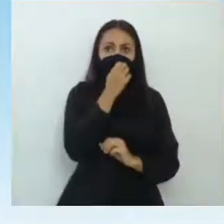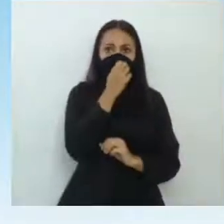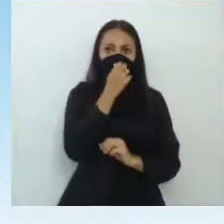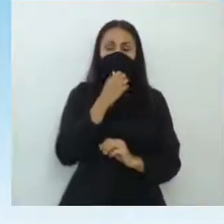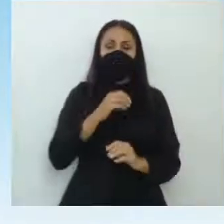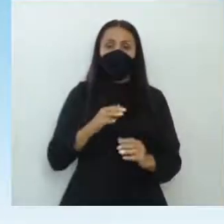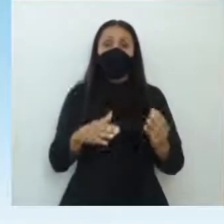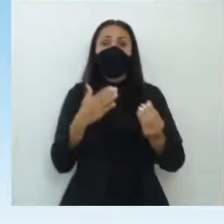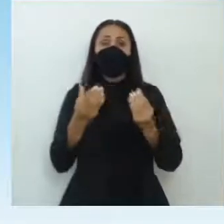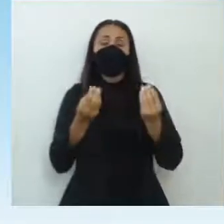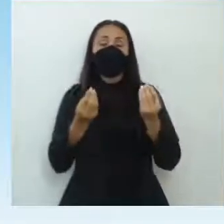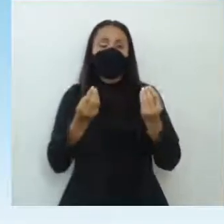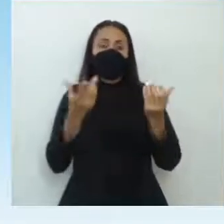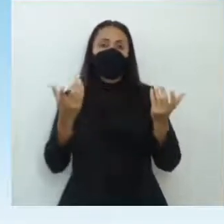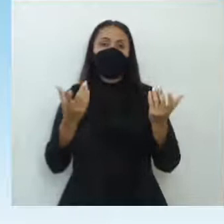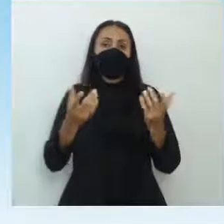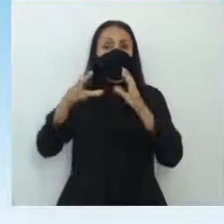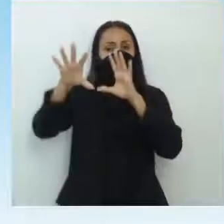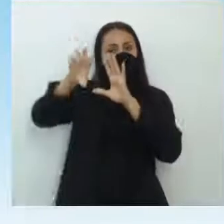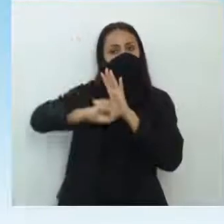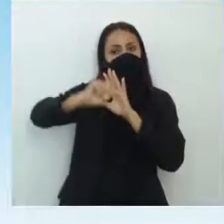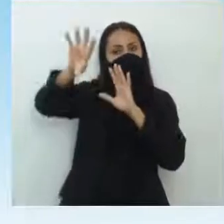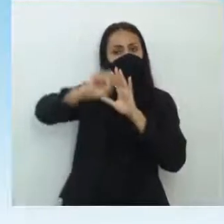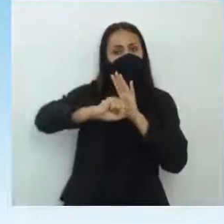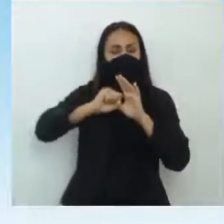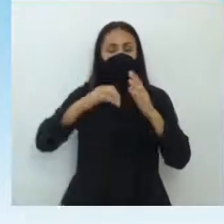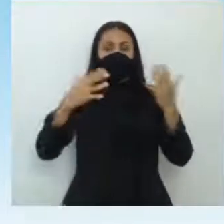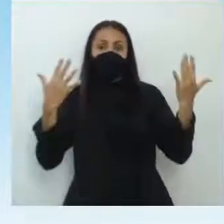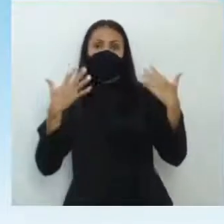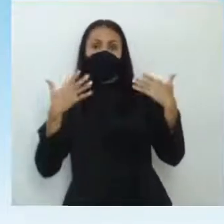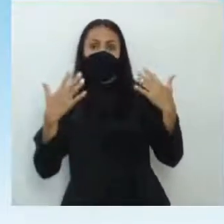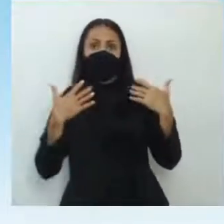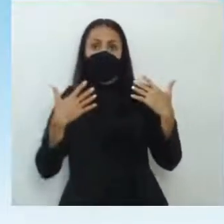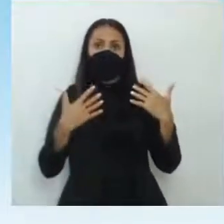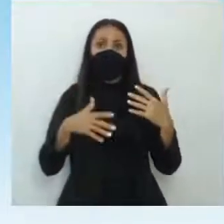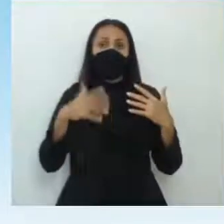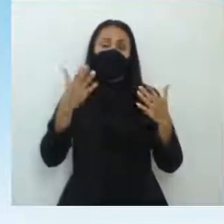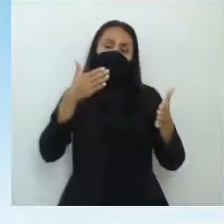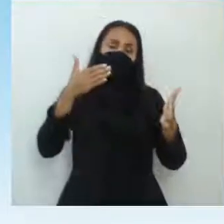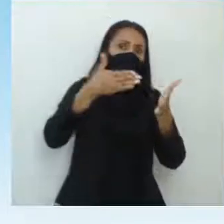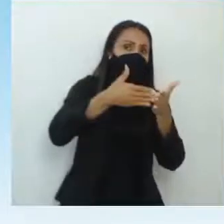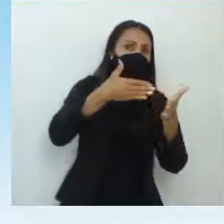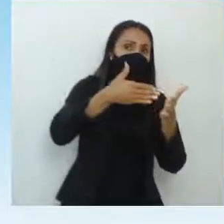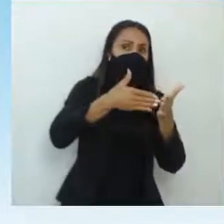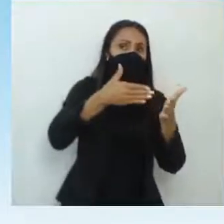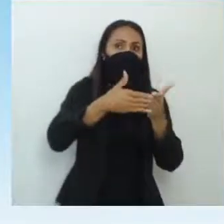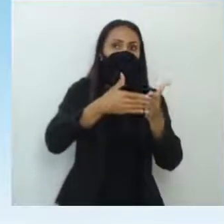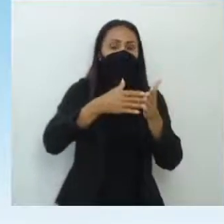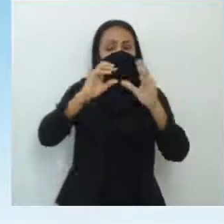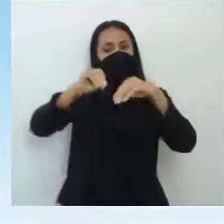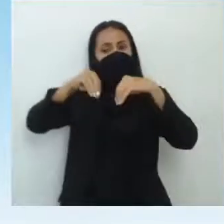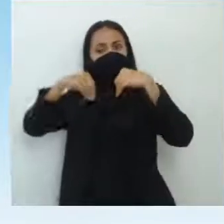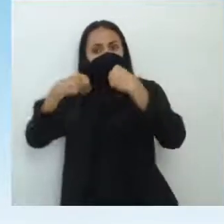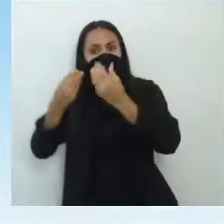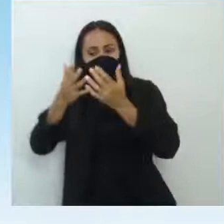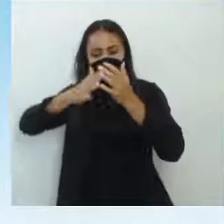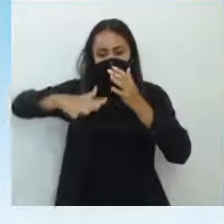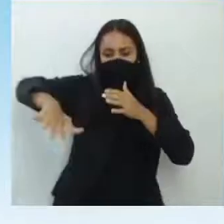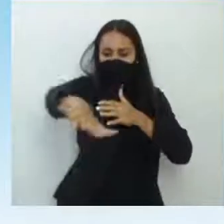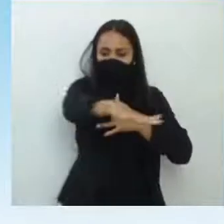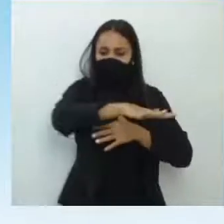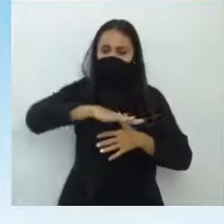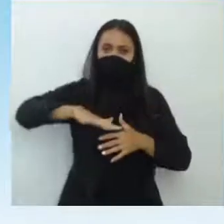eles atuam na absorção de calor, esse aí tem sido impedido de ser devolvido ao